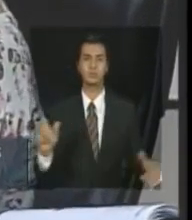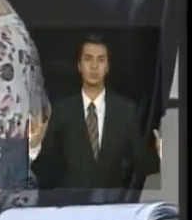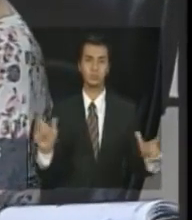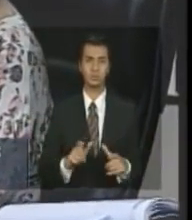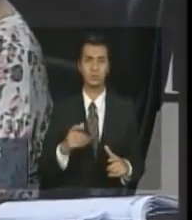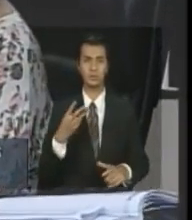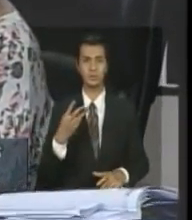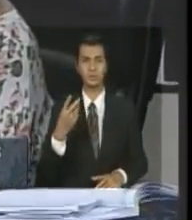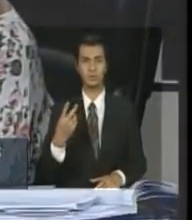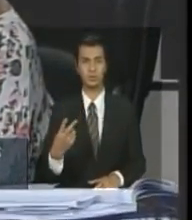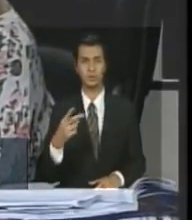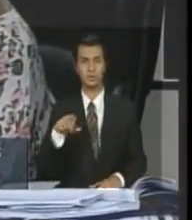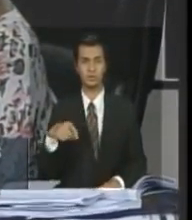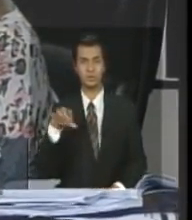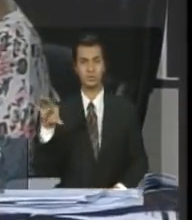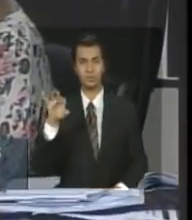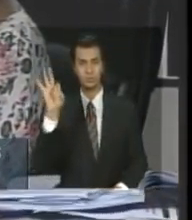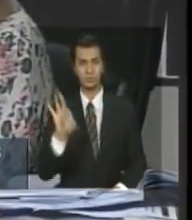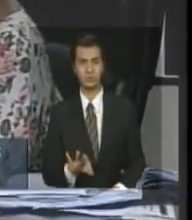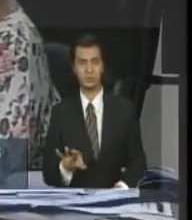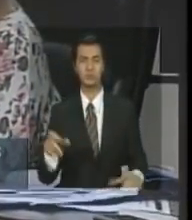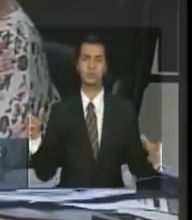32,9 para 21,7.